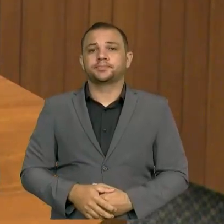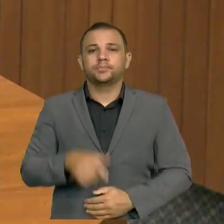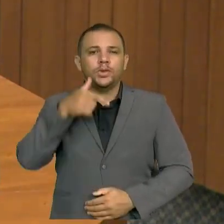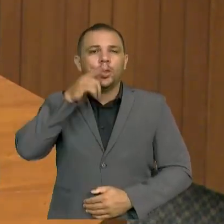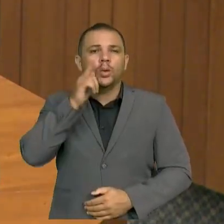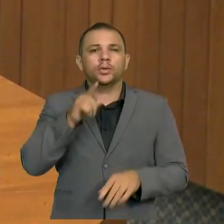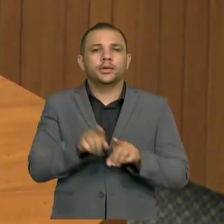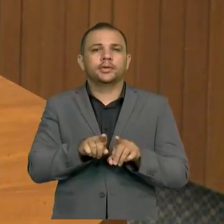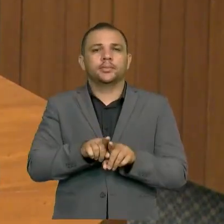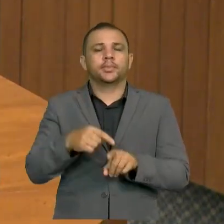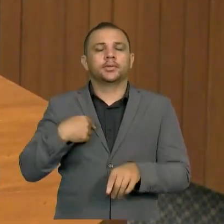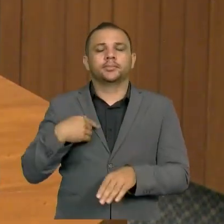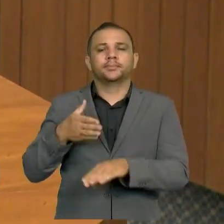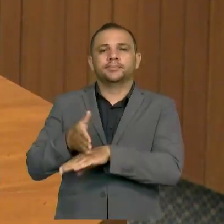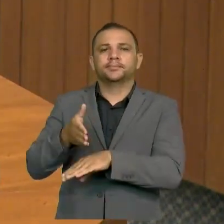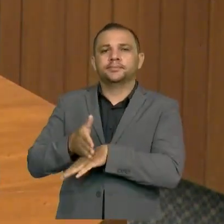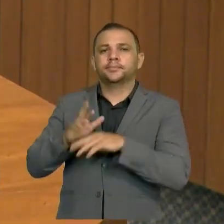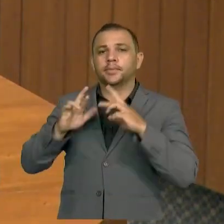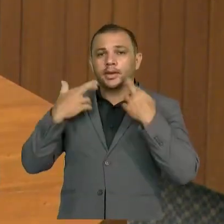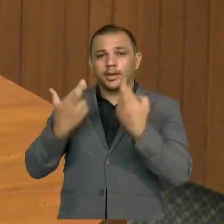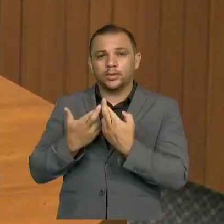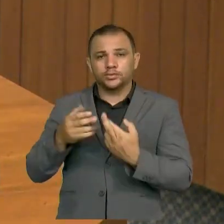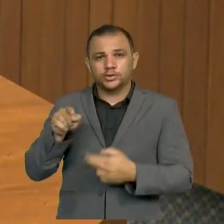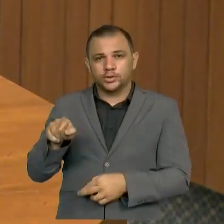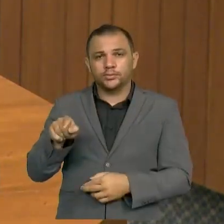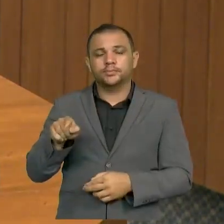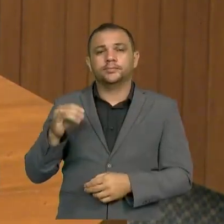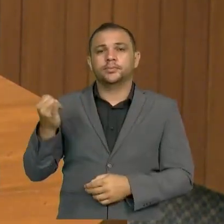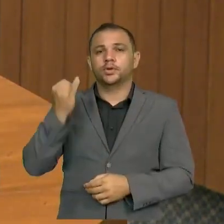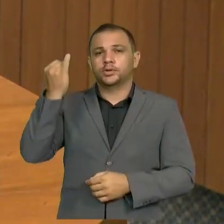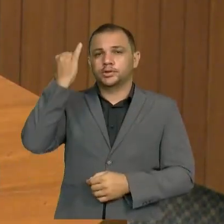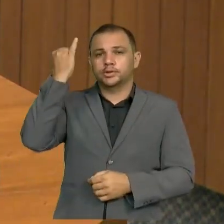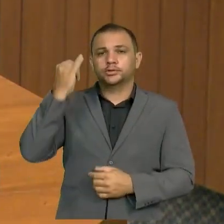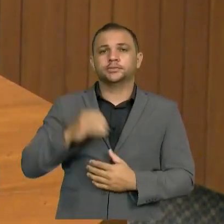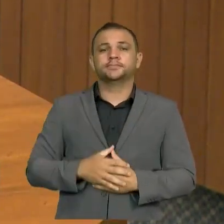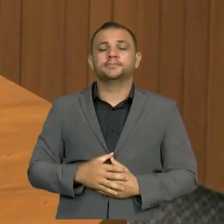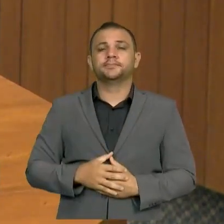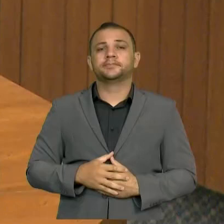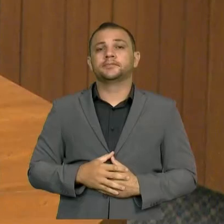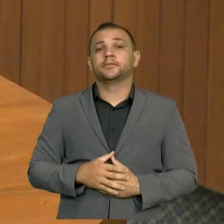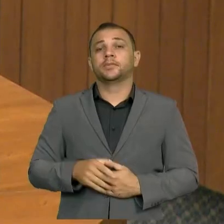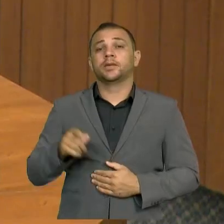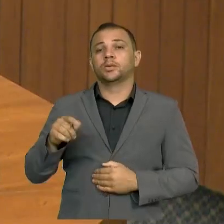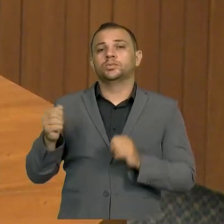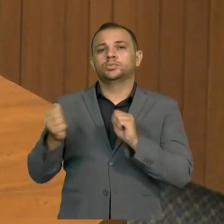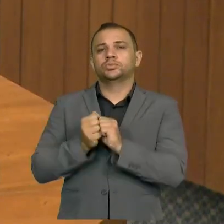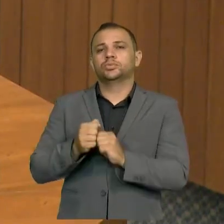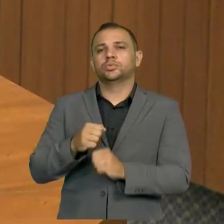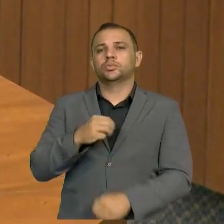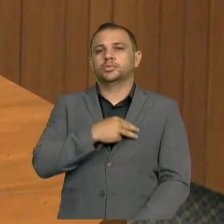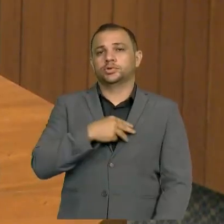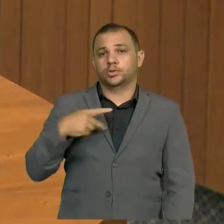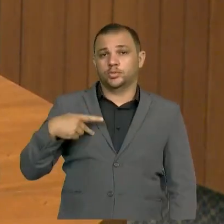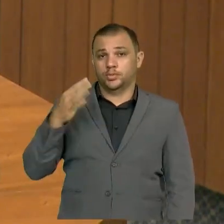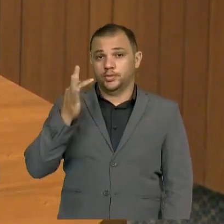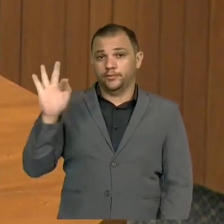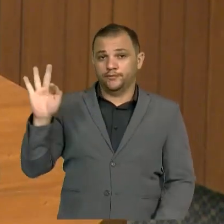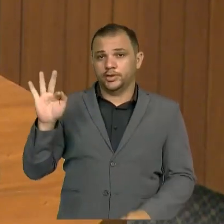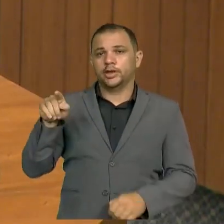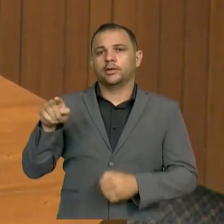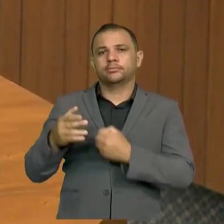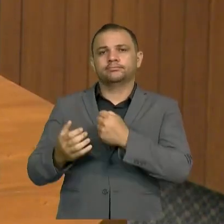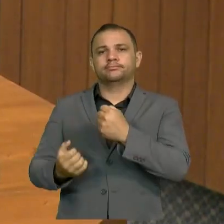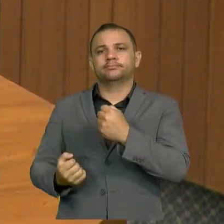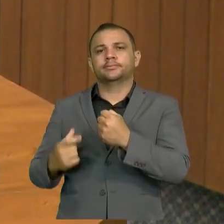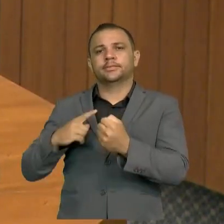participei de uma reunião muito importante com o MPF, com a base lá em Imperatriz, e o